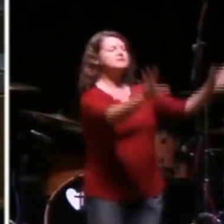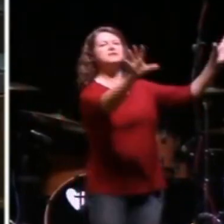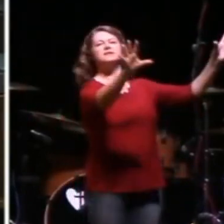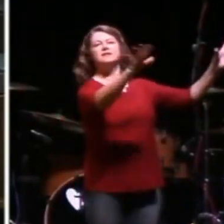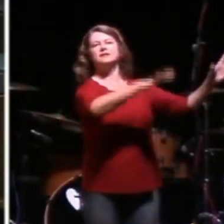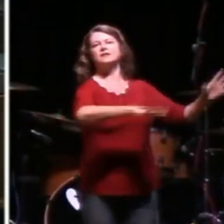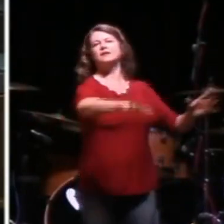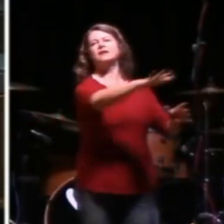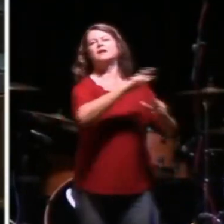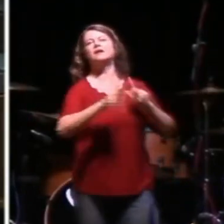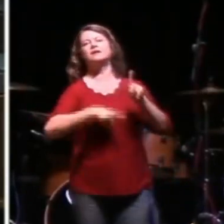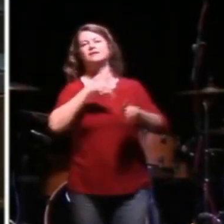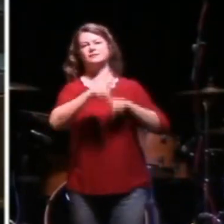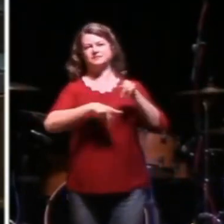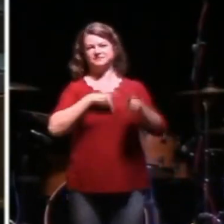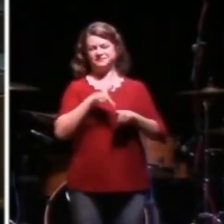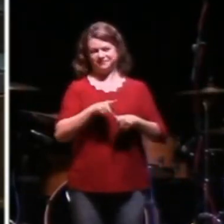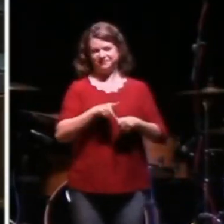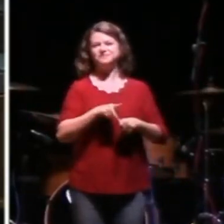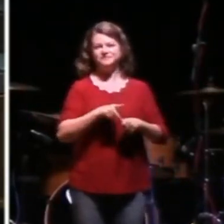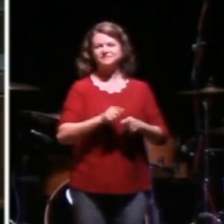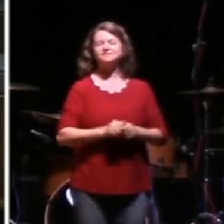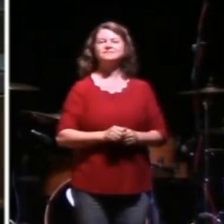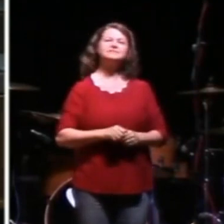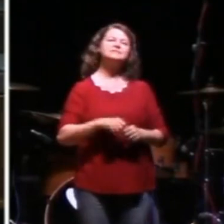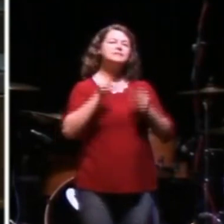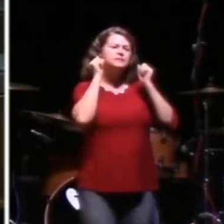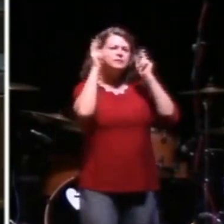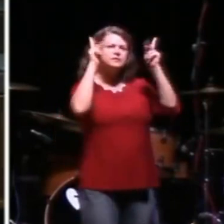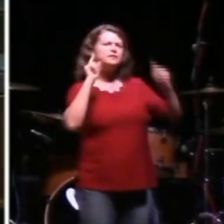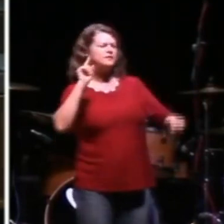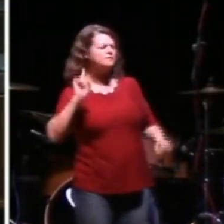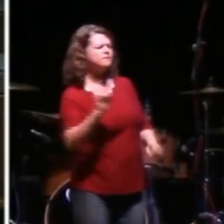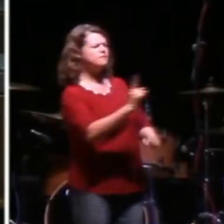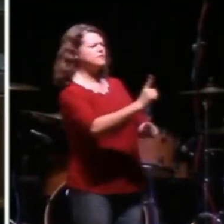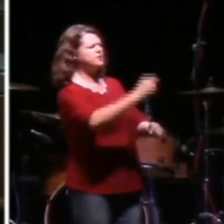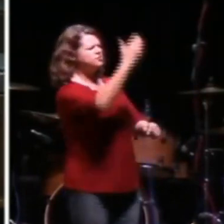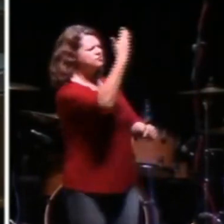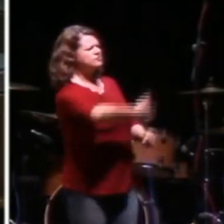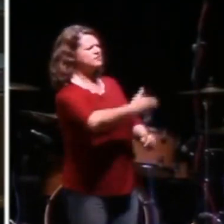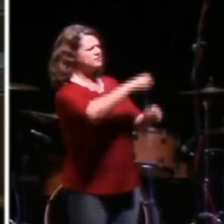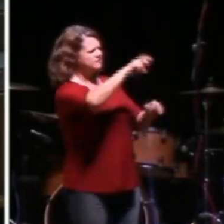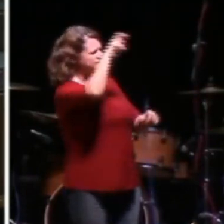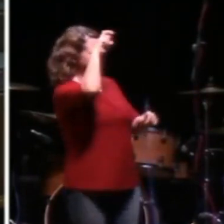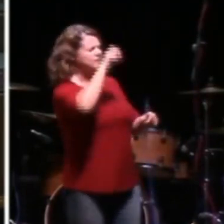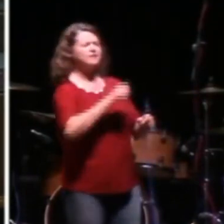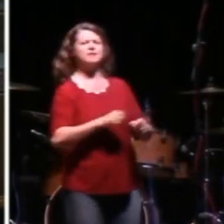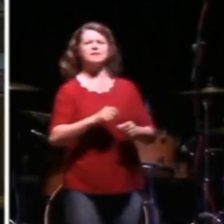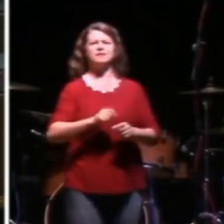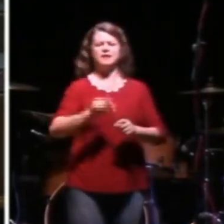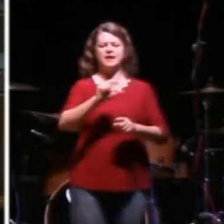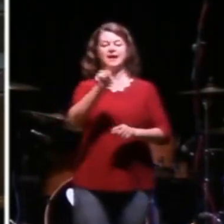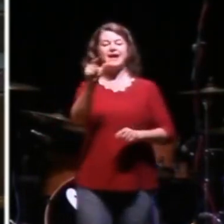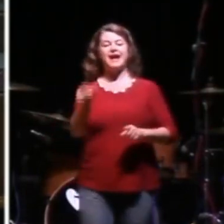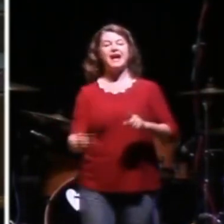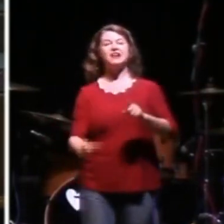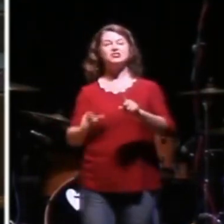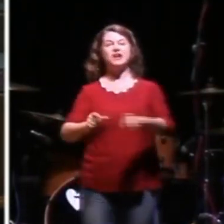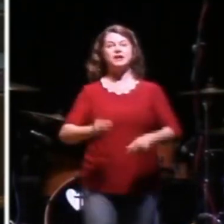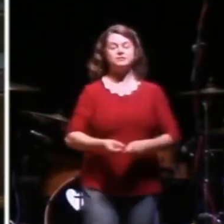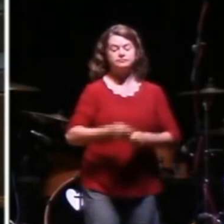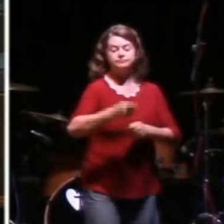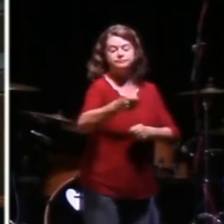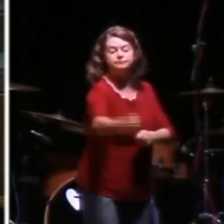libertador então ele vai diante de faraó e lança o seu cajado o cajado de moisés se